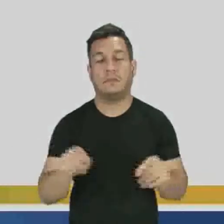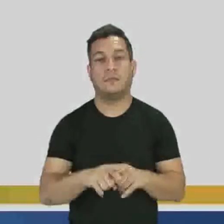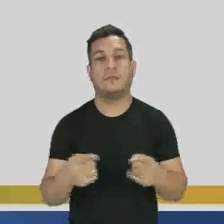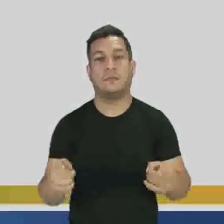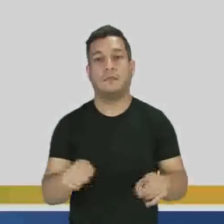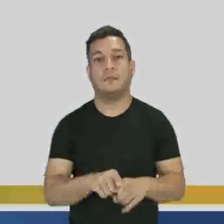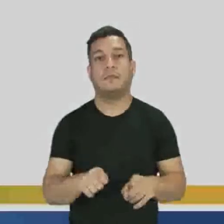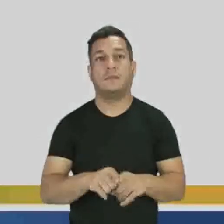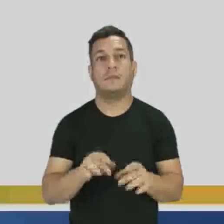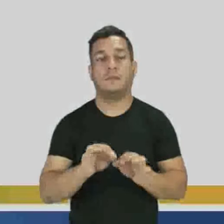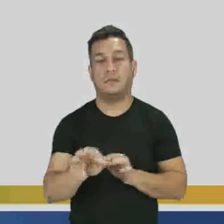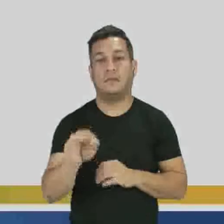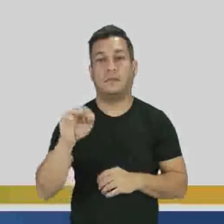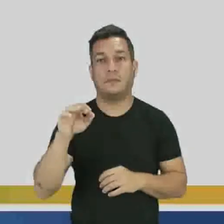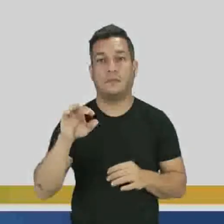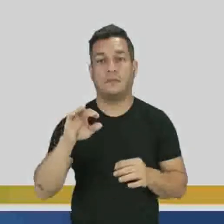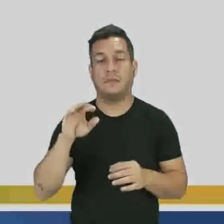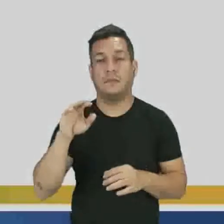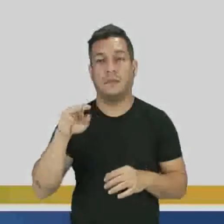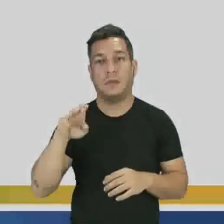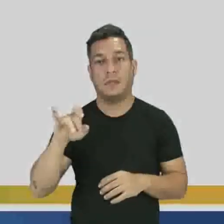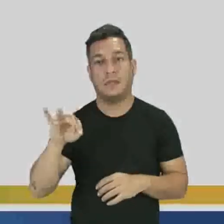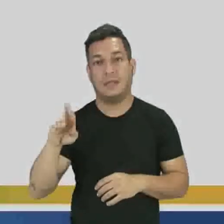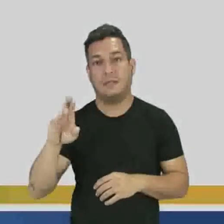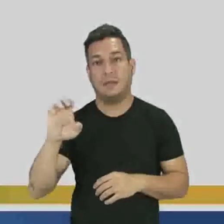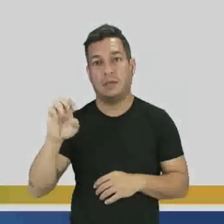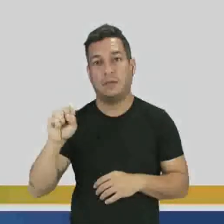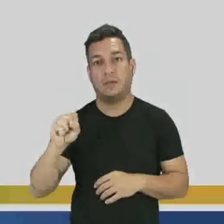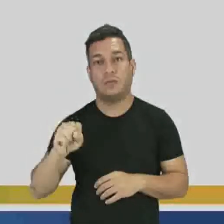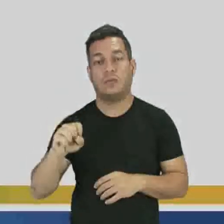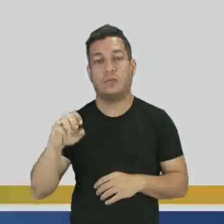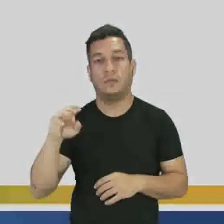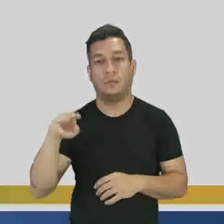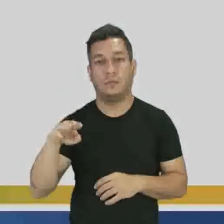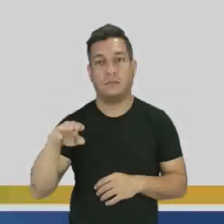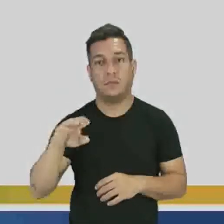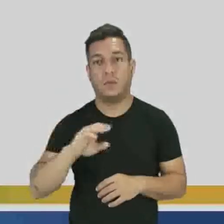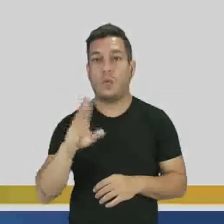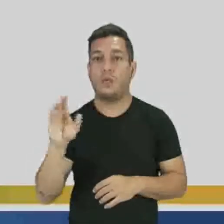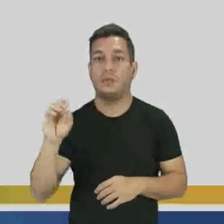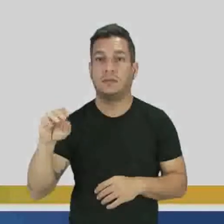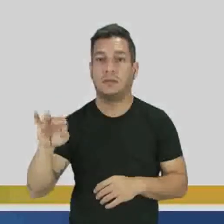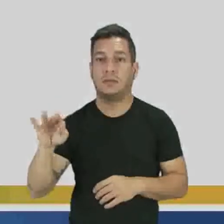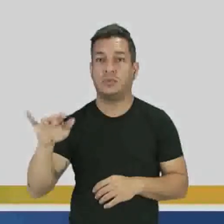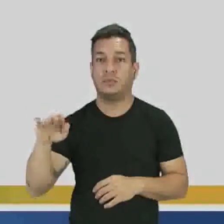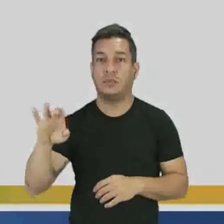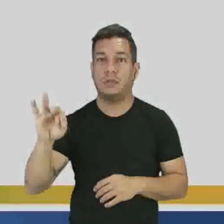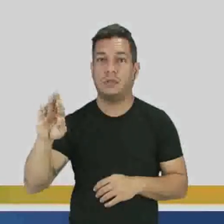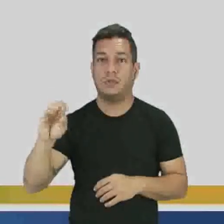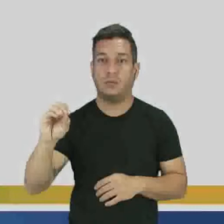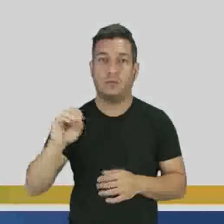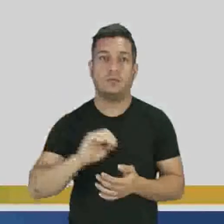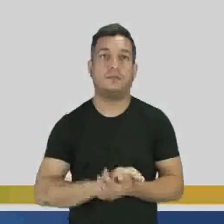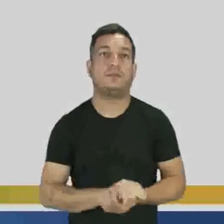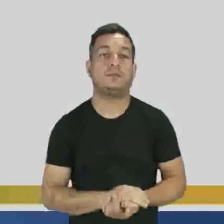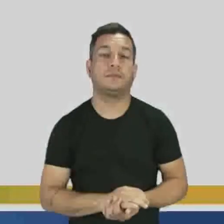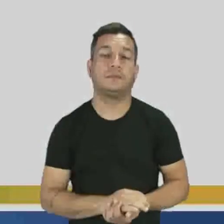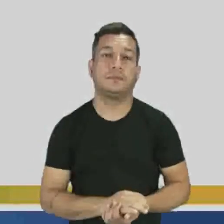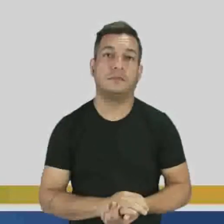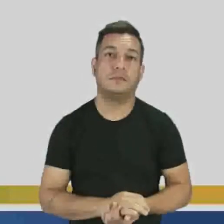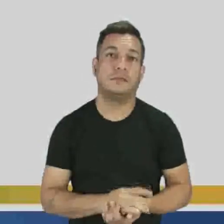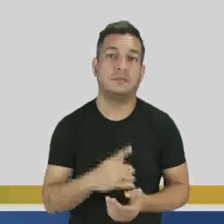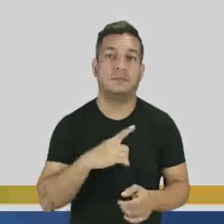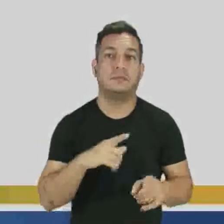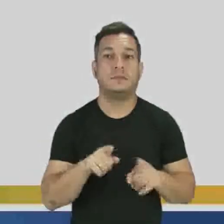ser medida em centímetros, milímetros, dependendo, obviamente, da situação, certo? E aí,